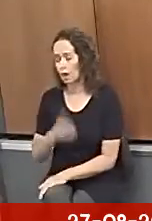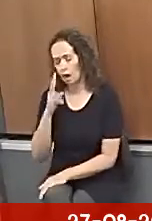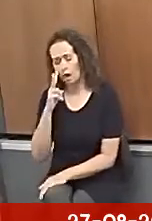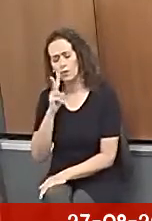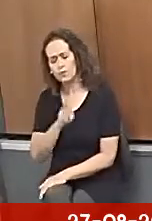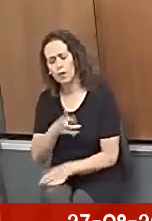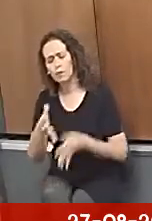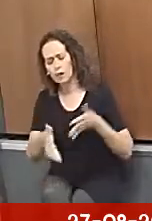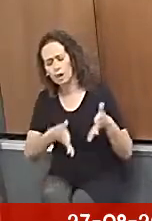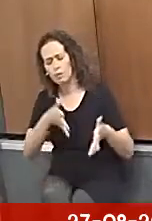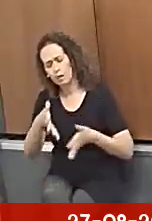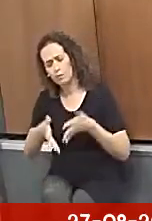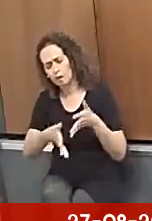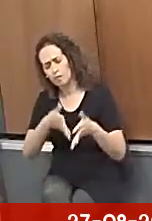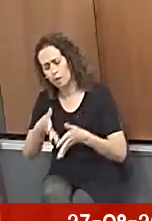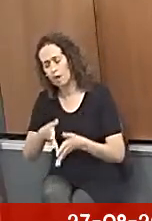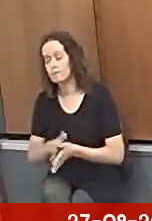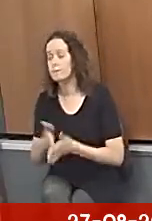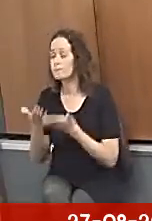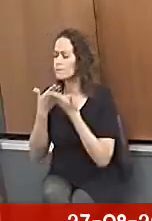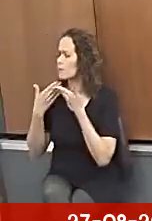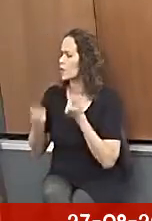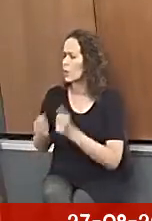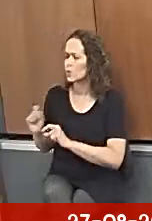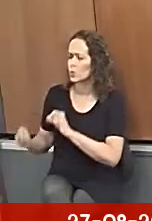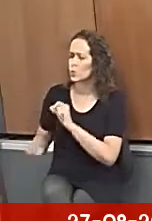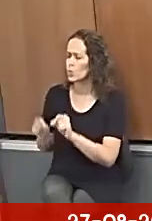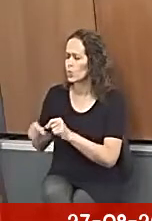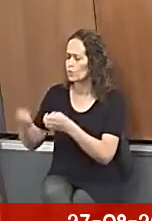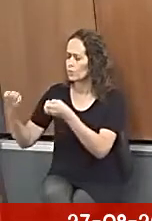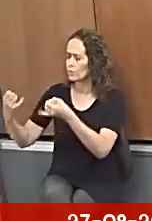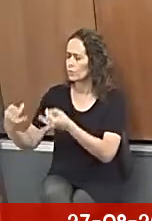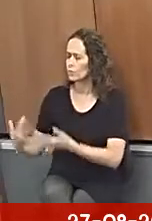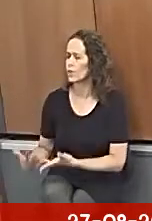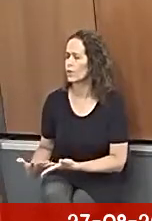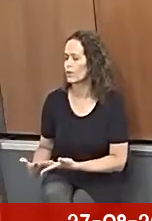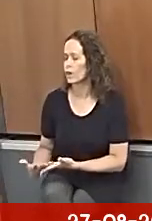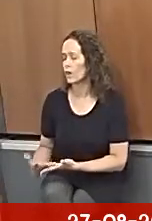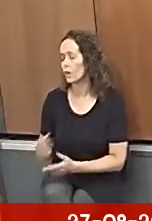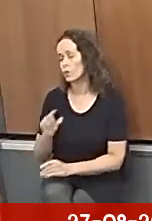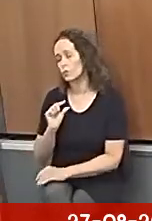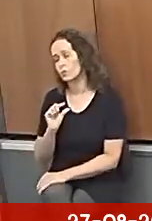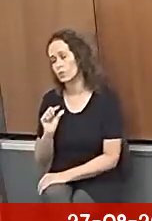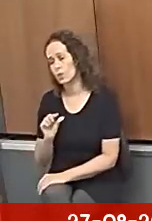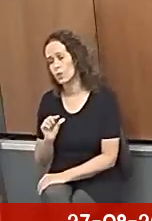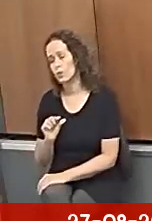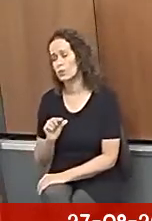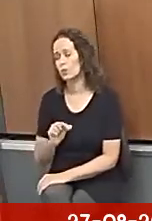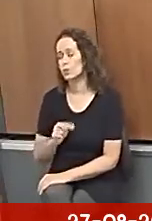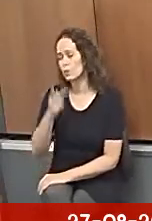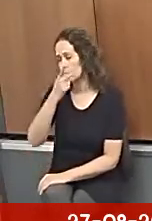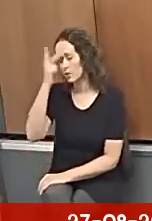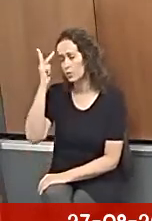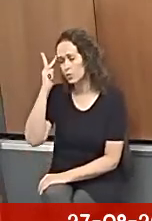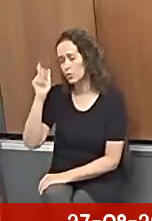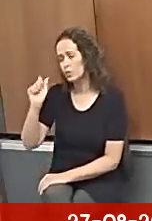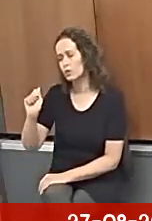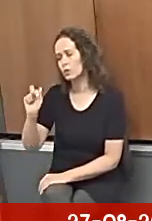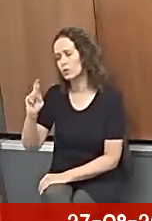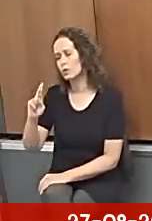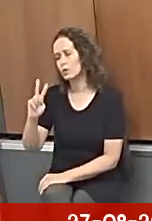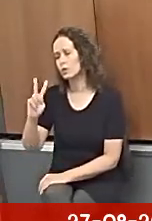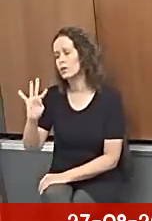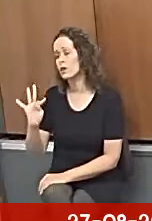que pode ser feito para melhorar um pouco no sentido da fala do senhor artur rodrigues é a nossa preocupação é se com o